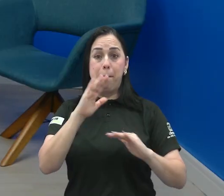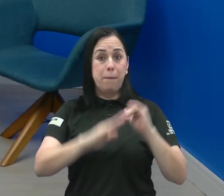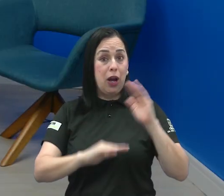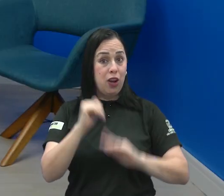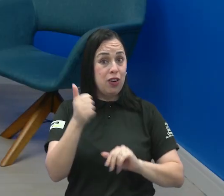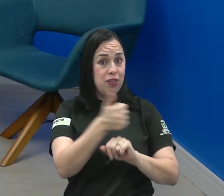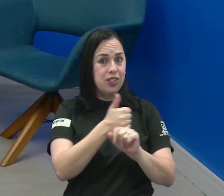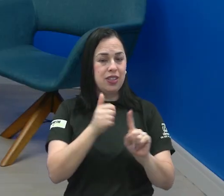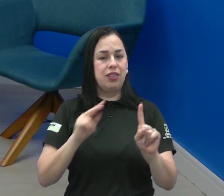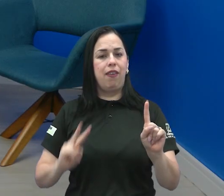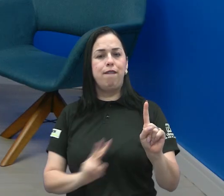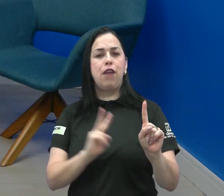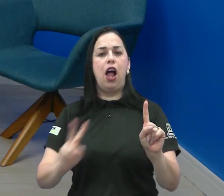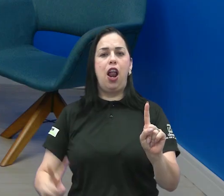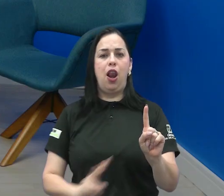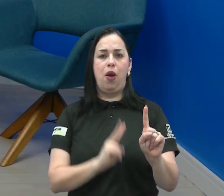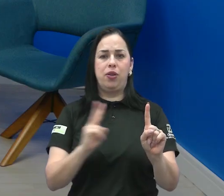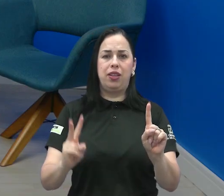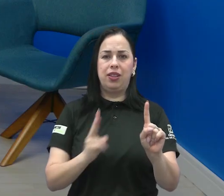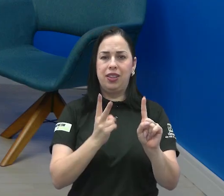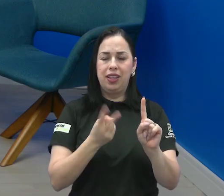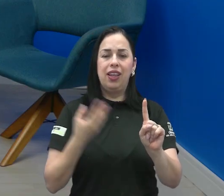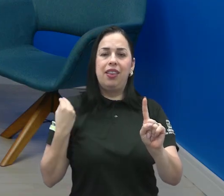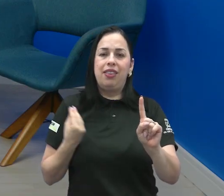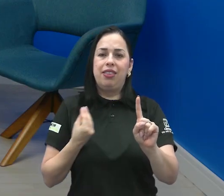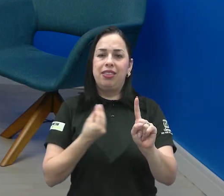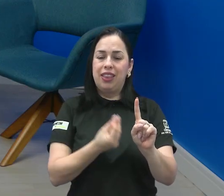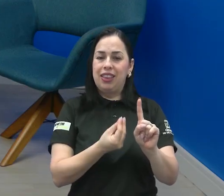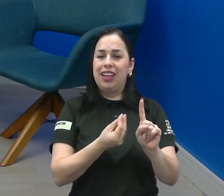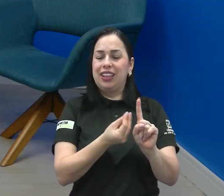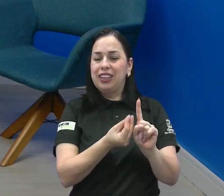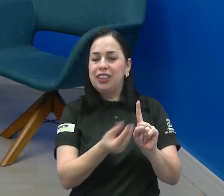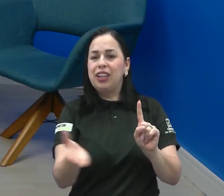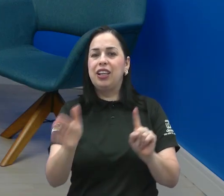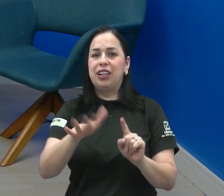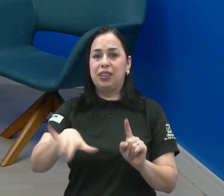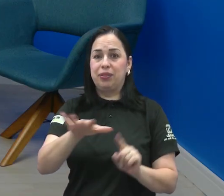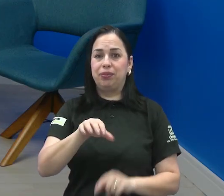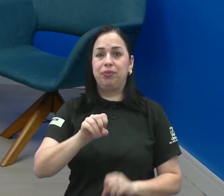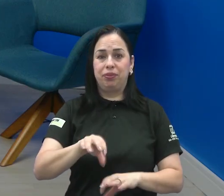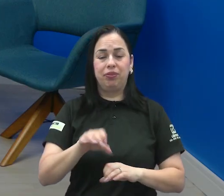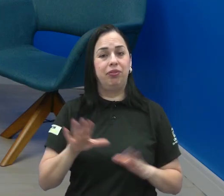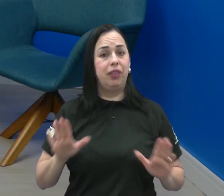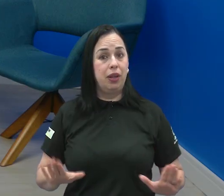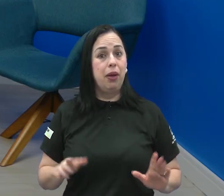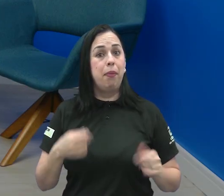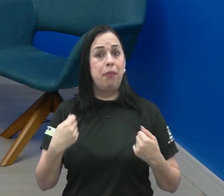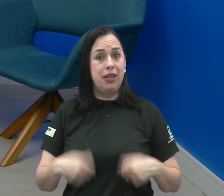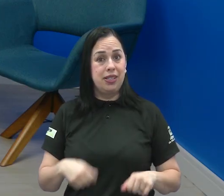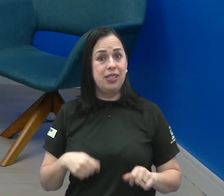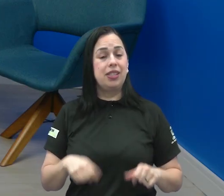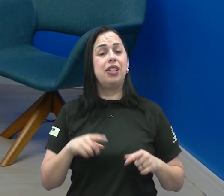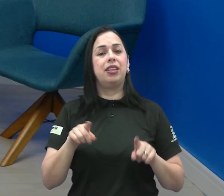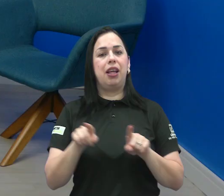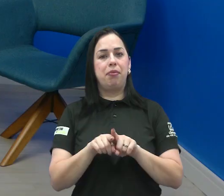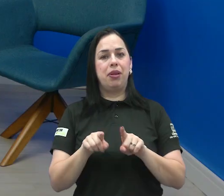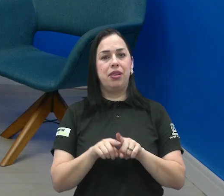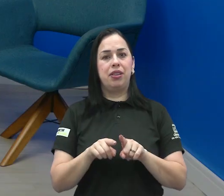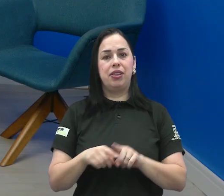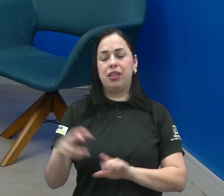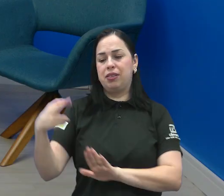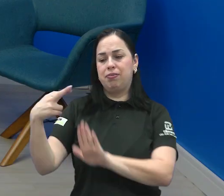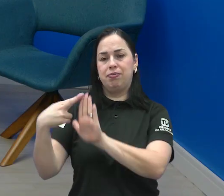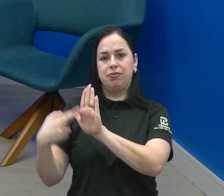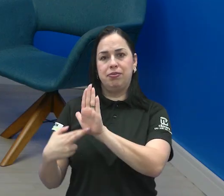o professor, a profissão, volte a ser atrativa, garantindo o futuro da nossa educação. E precisa ser uma formação